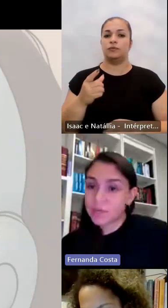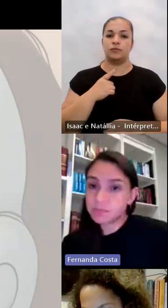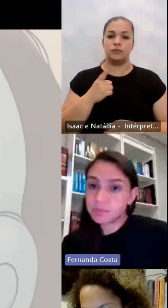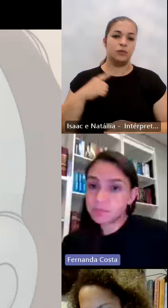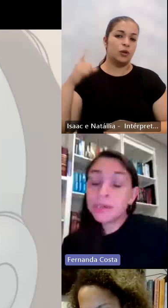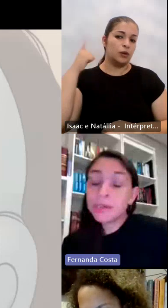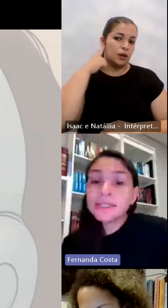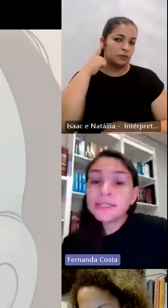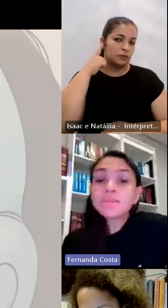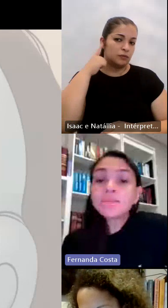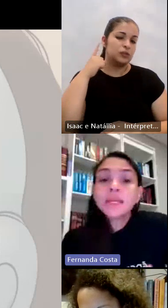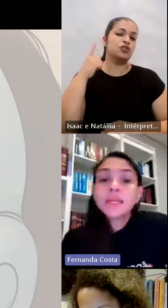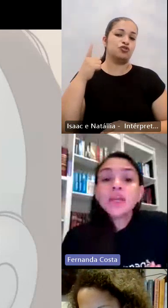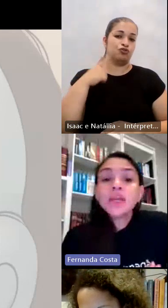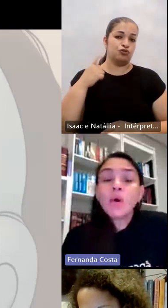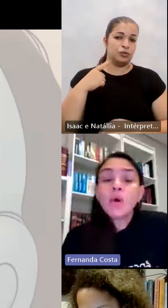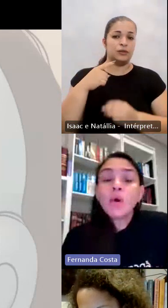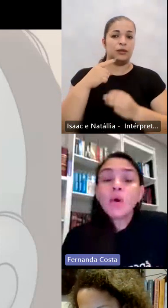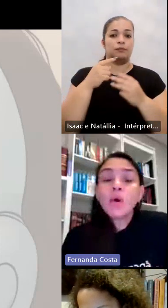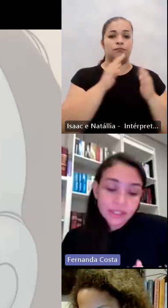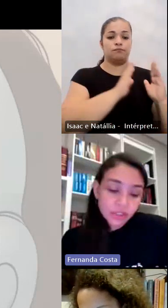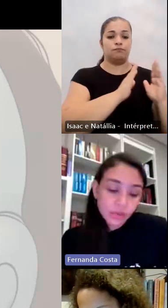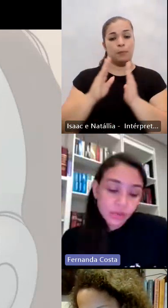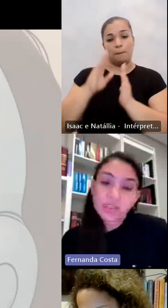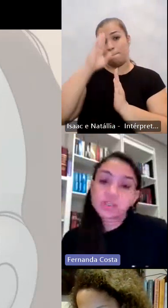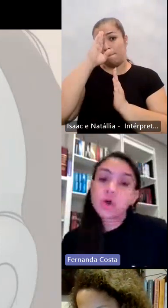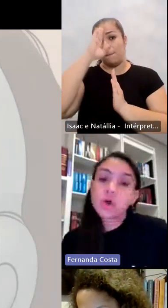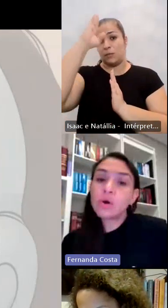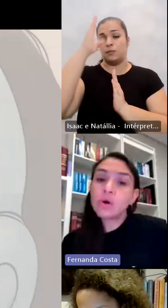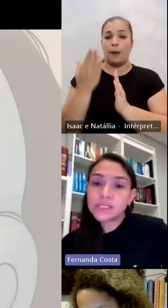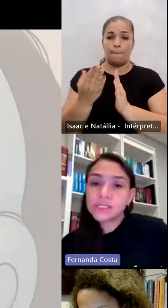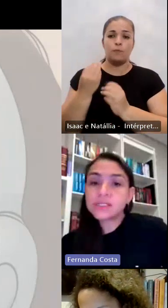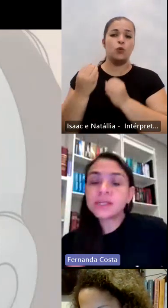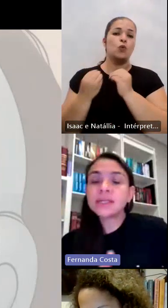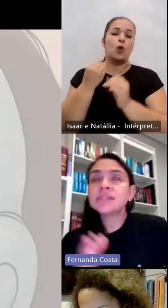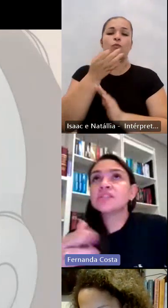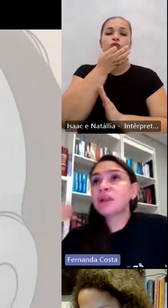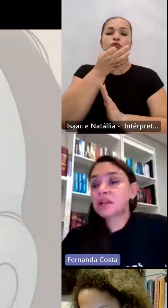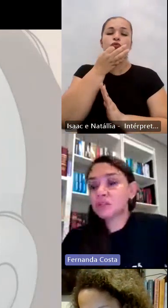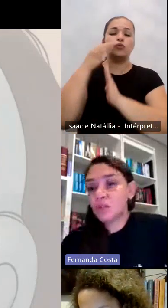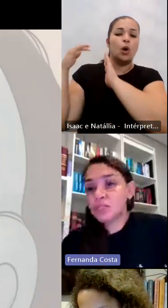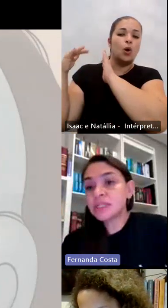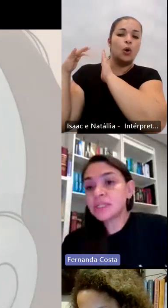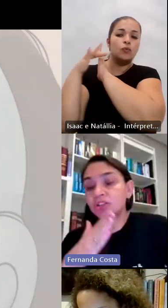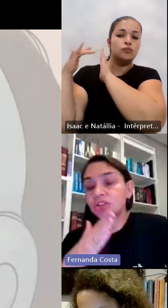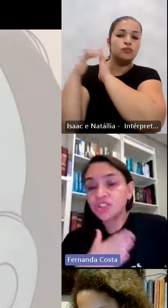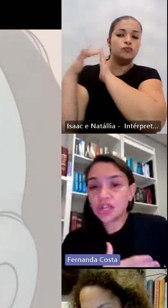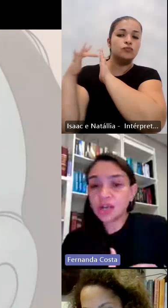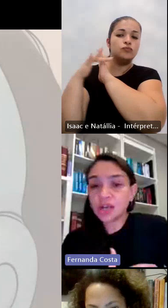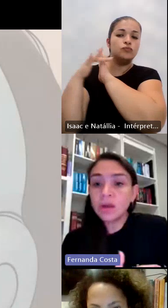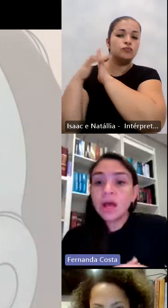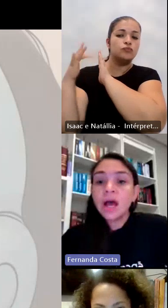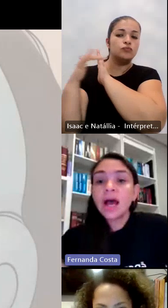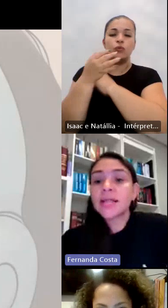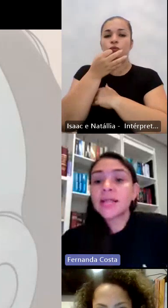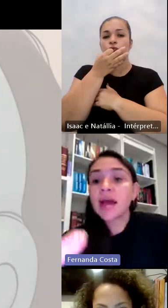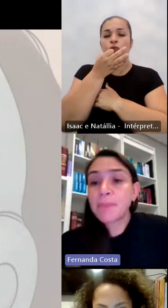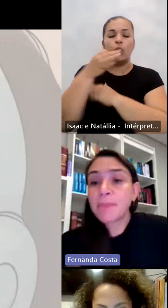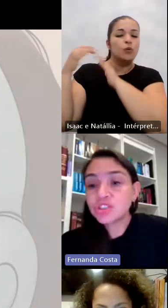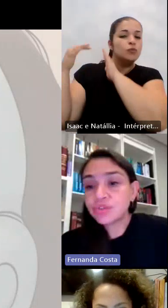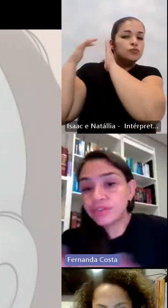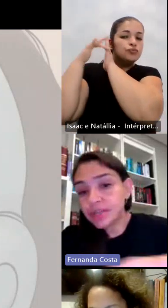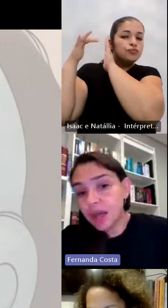3 partes principais, e como que essas ondas sonoras, né, essas vibrações, elas chegam